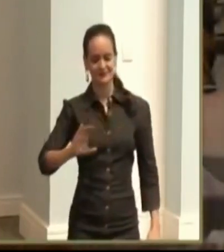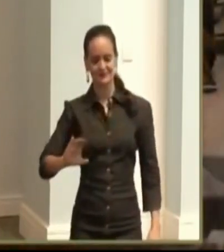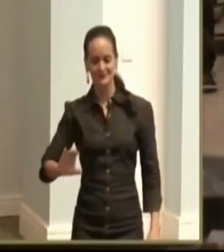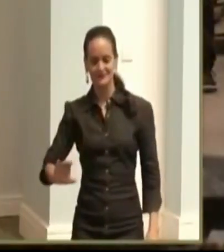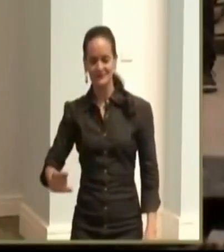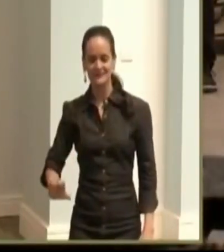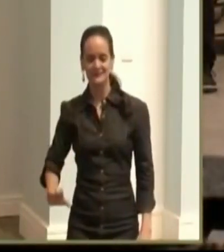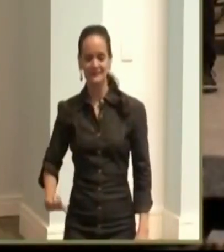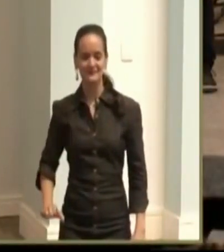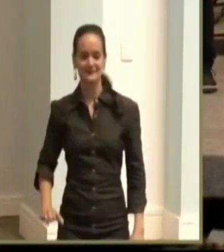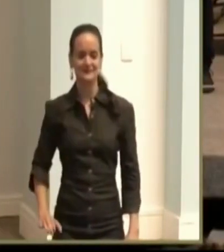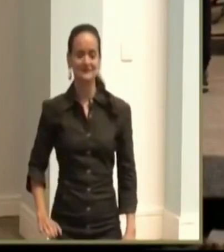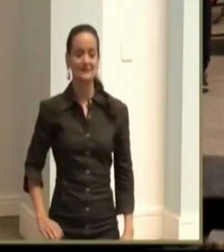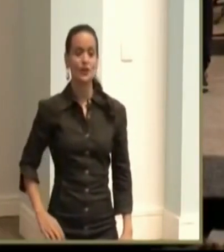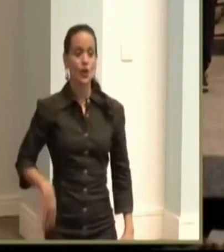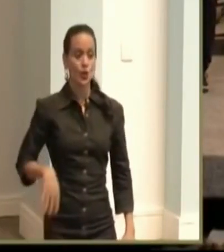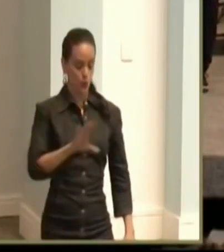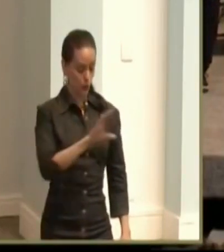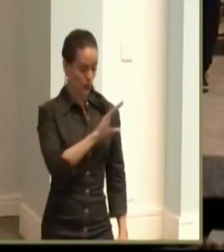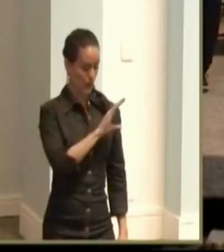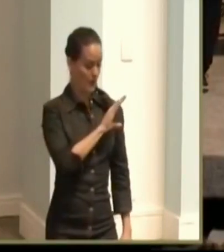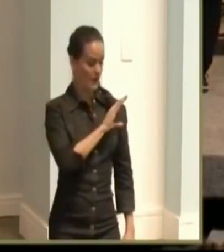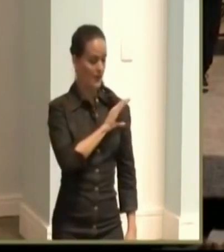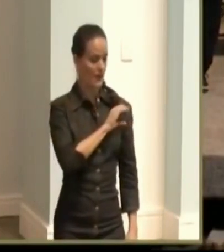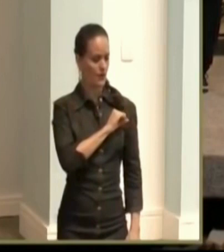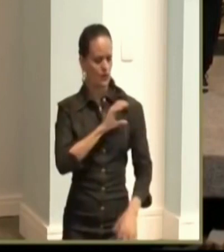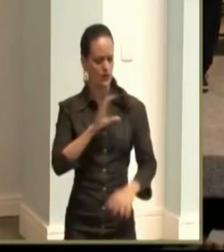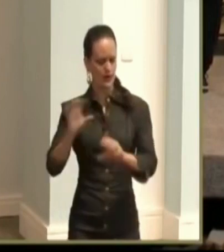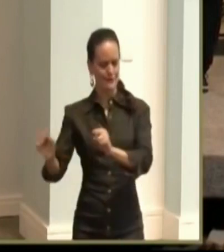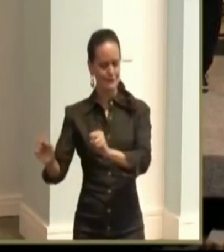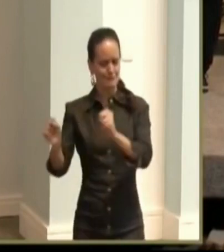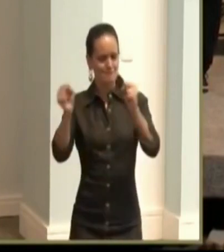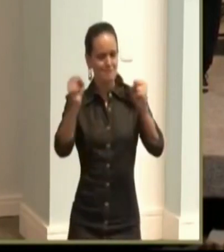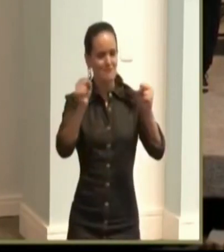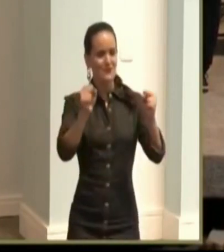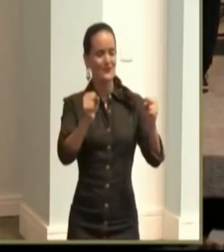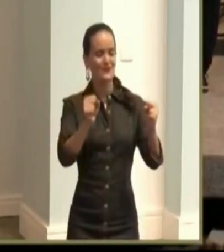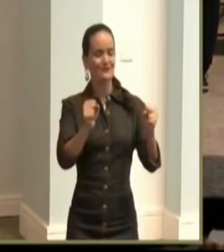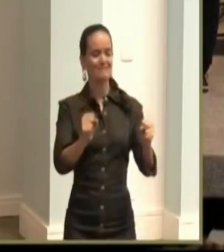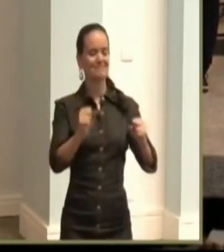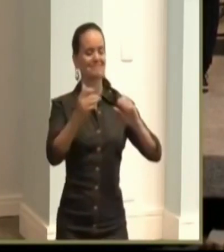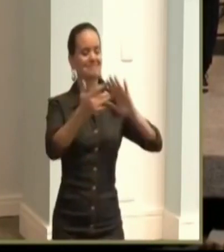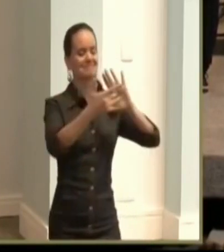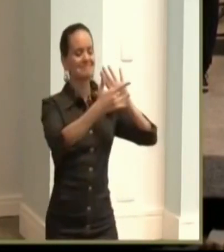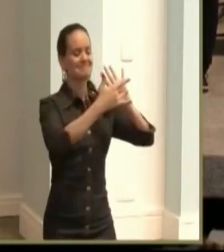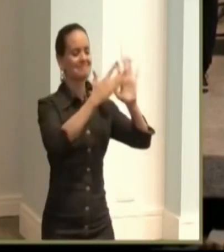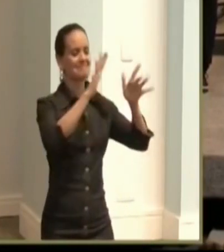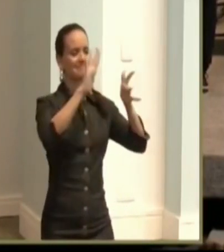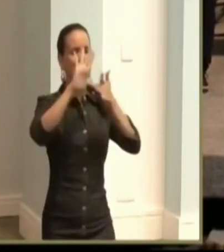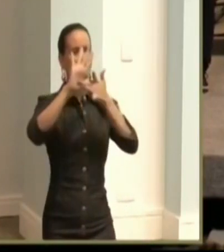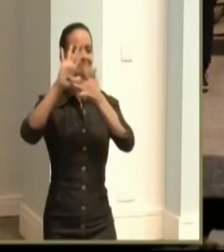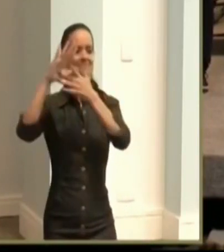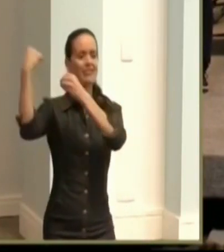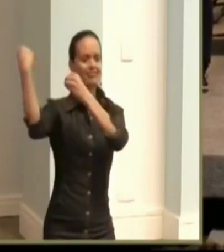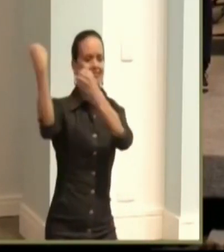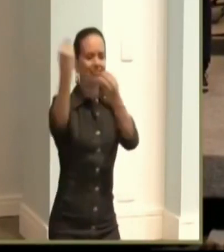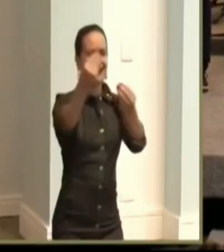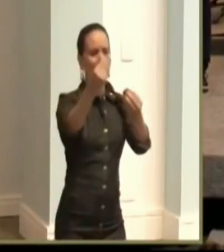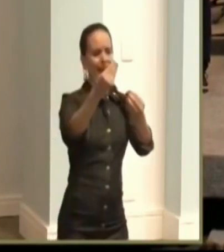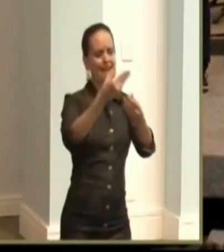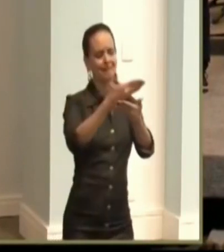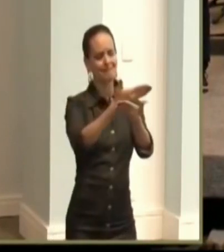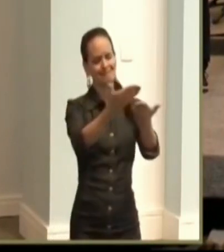com amor e com poder, Cristo dá o seu